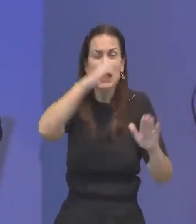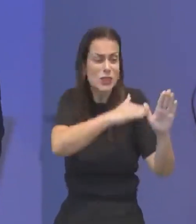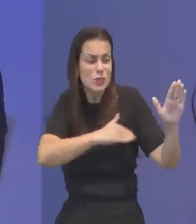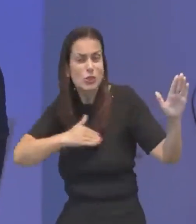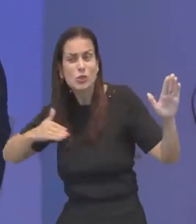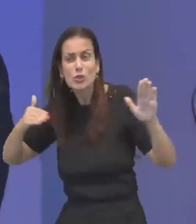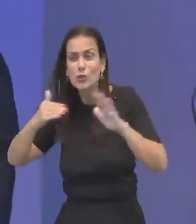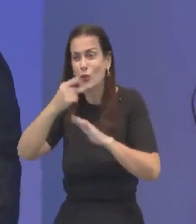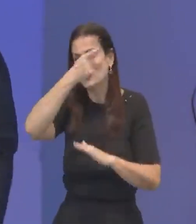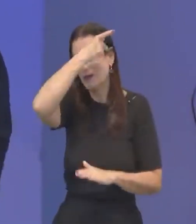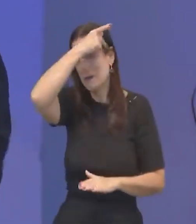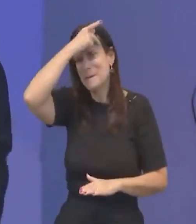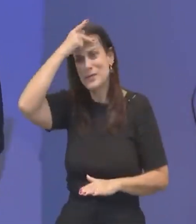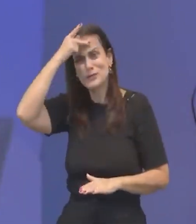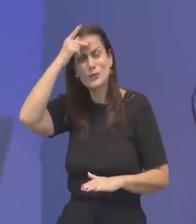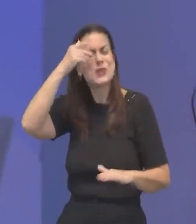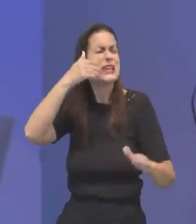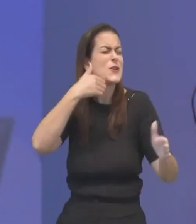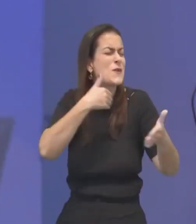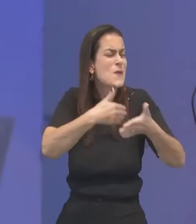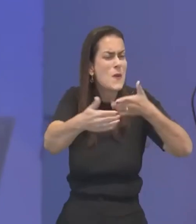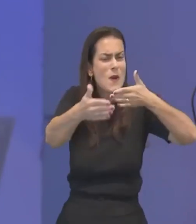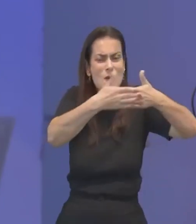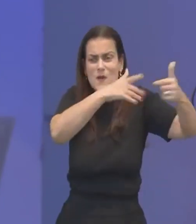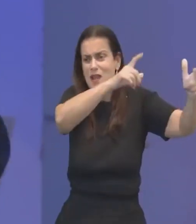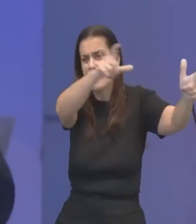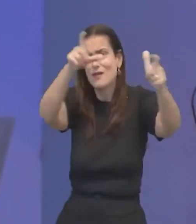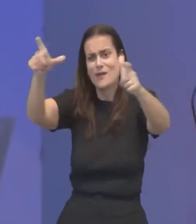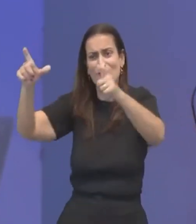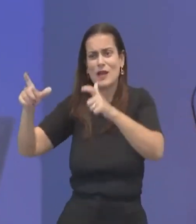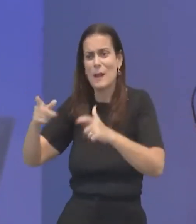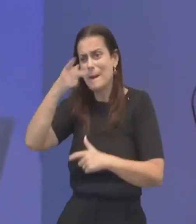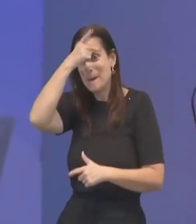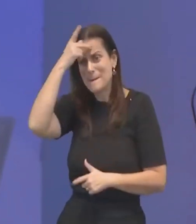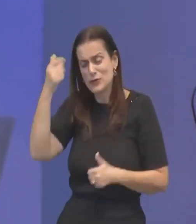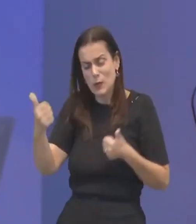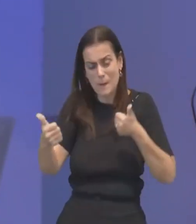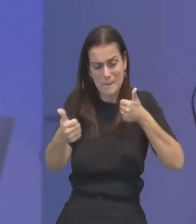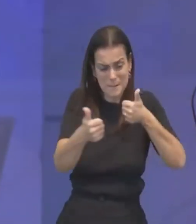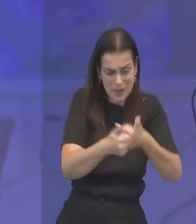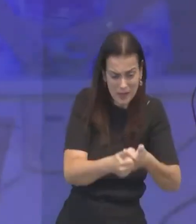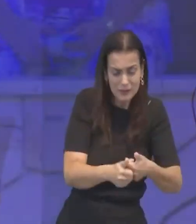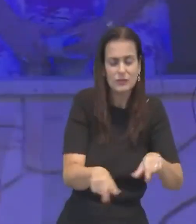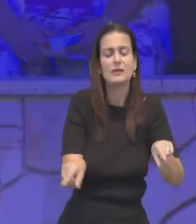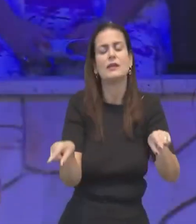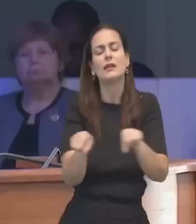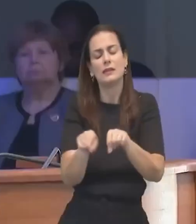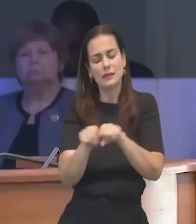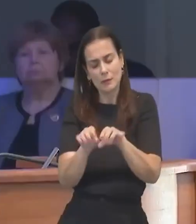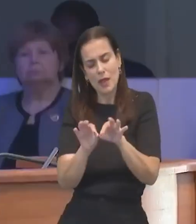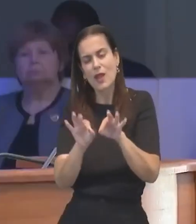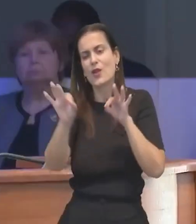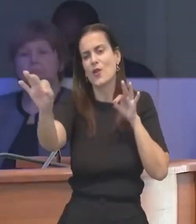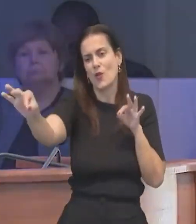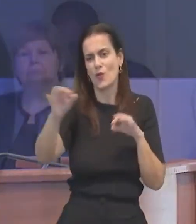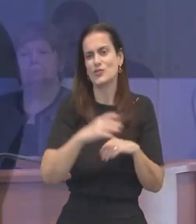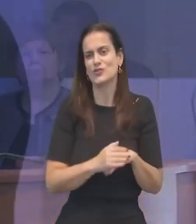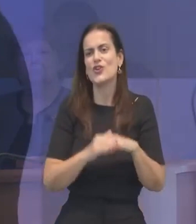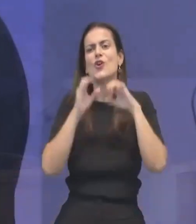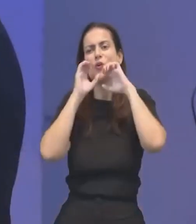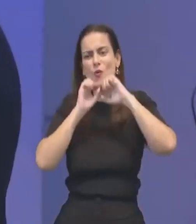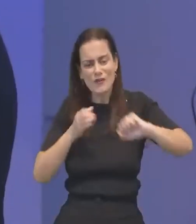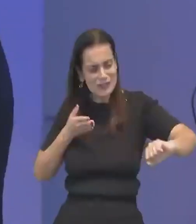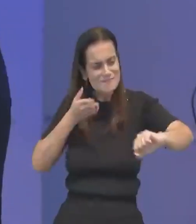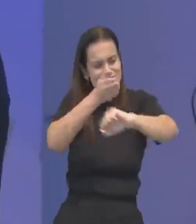evangelho que alcançaria a todos, aqueles que estavam perto, mas aqueles também que estavam longe, porque através da